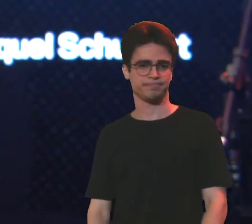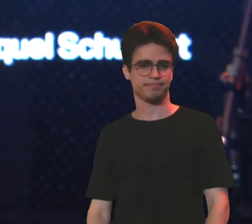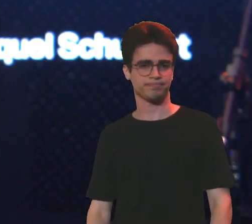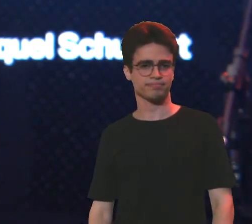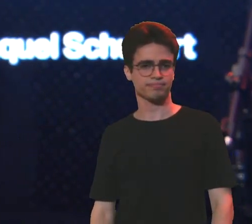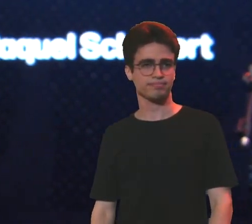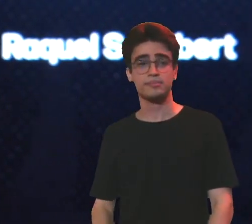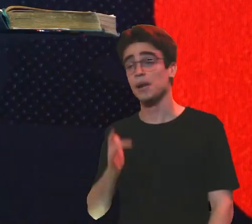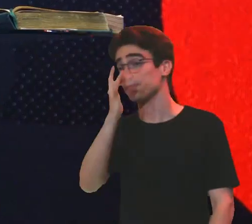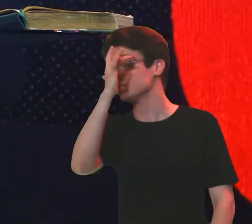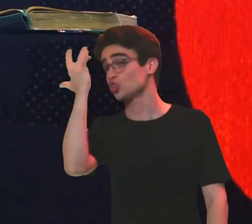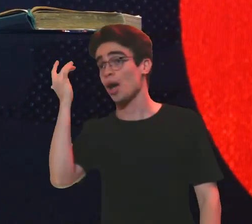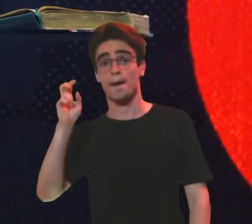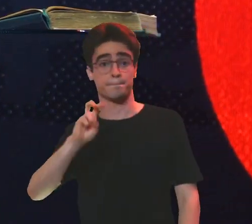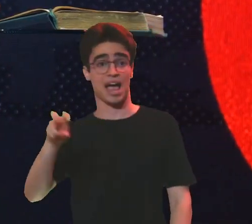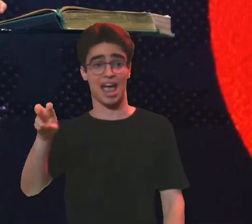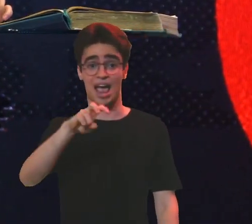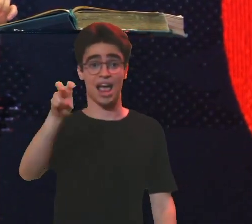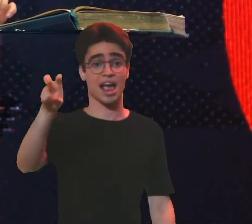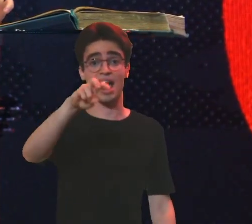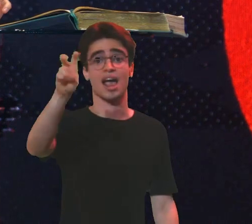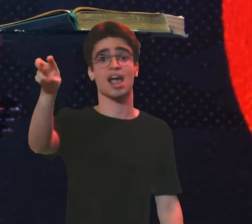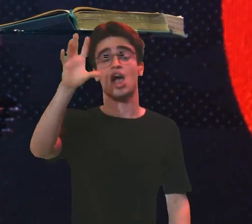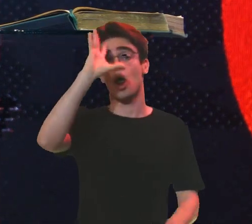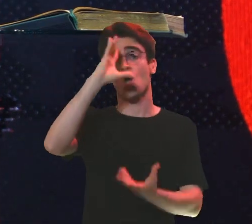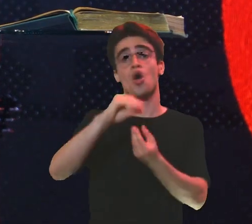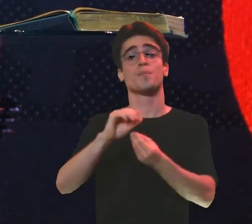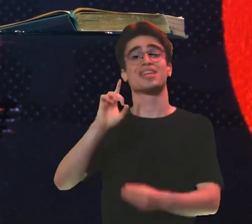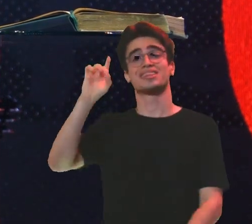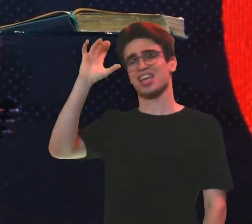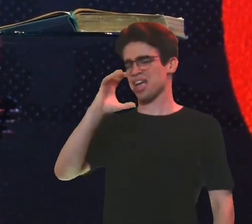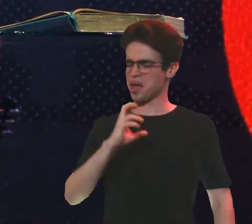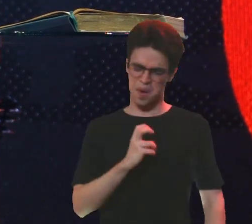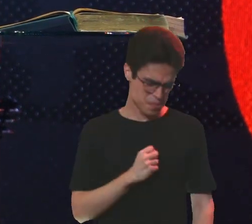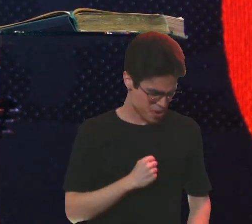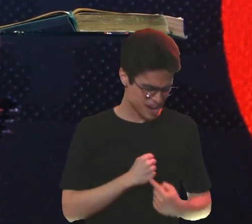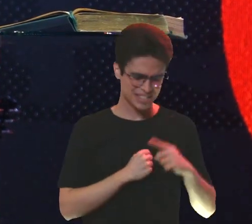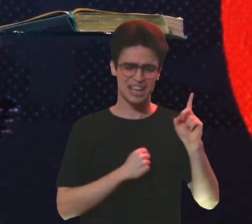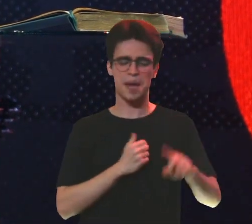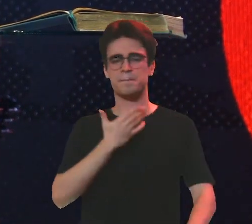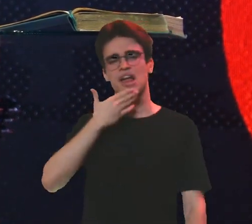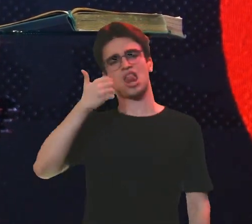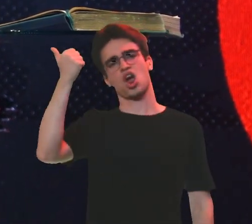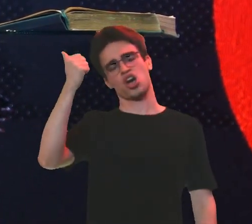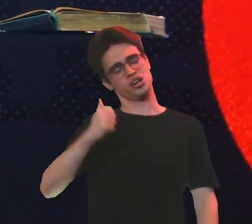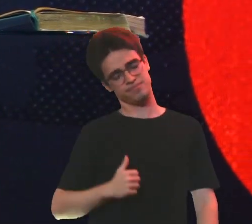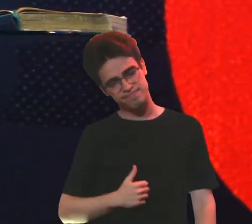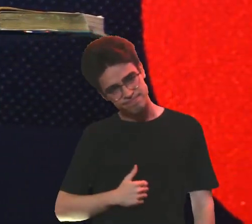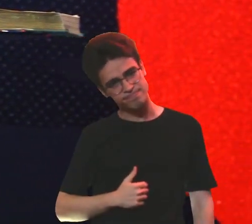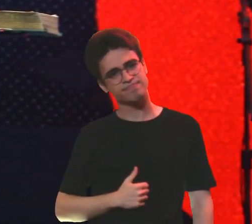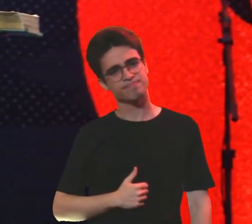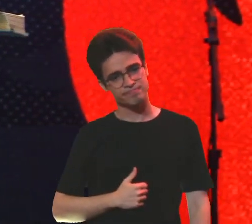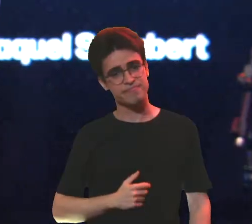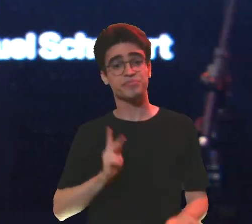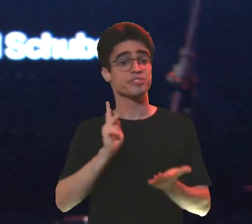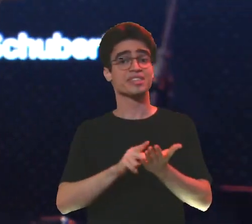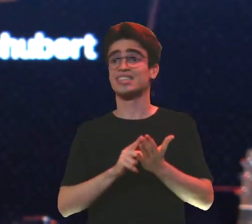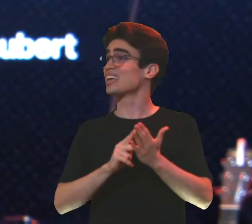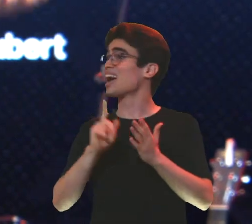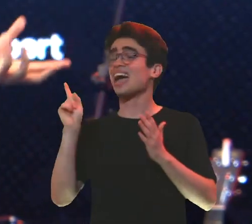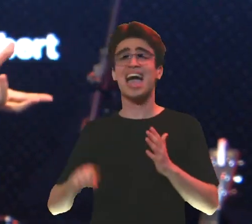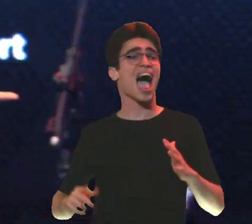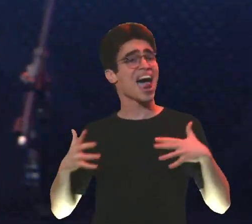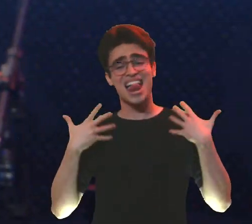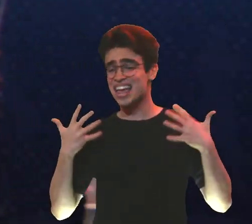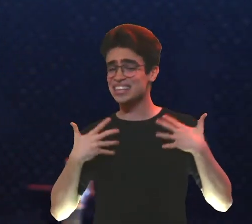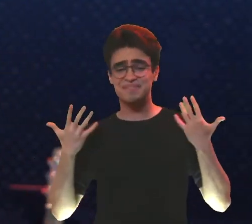Os peregrinos, eles entendem que o amor de Jesus é a melhor coisa. Eles entendem que é a maior alegria